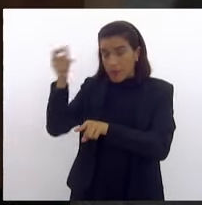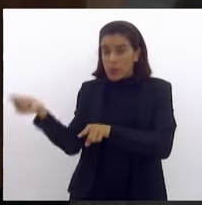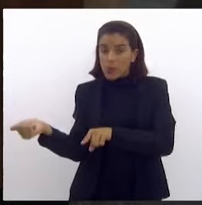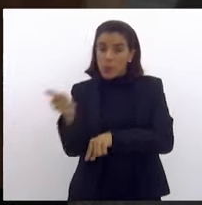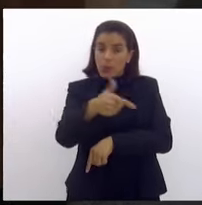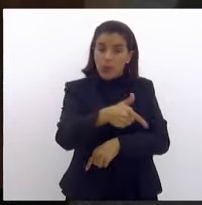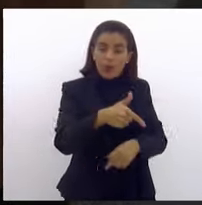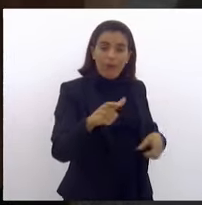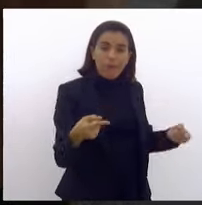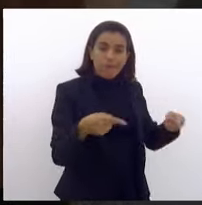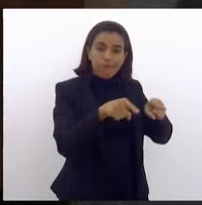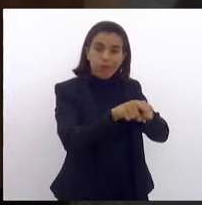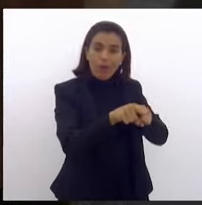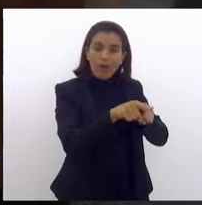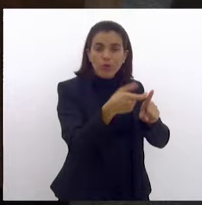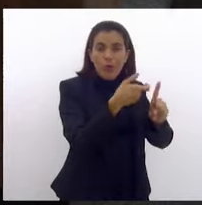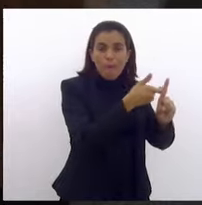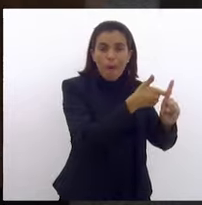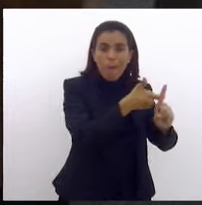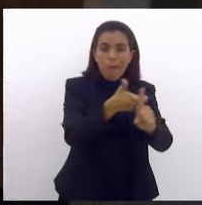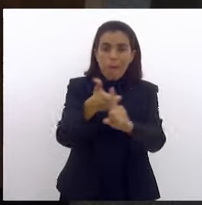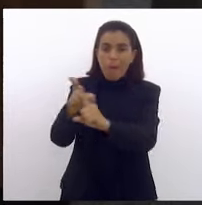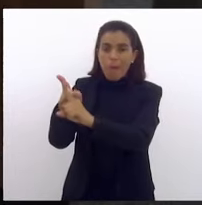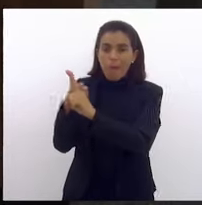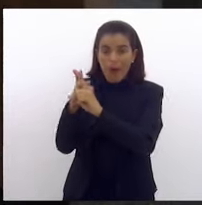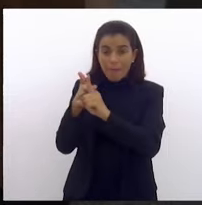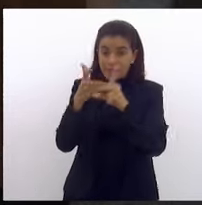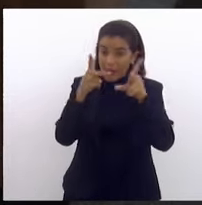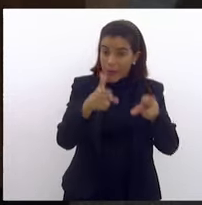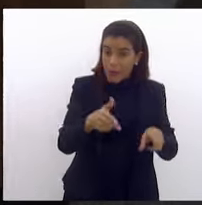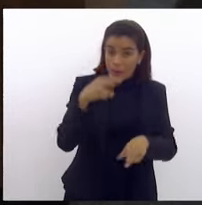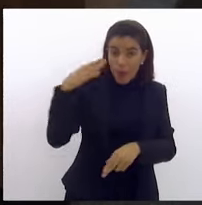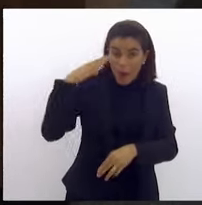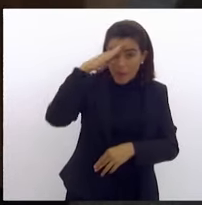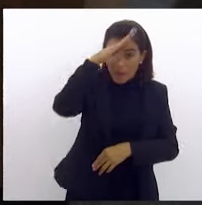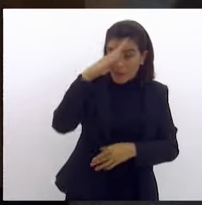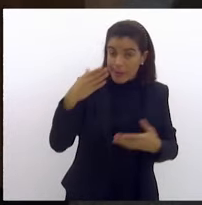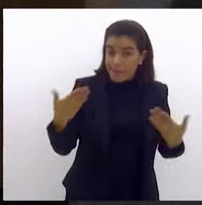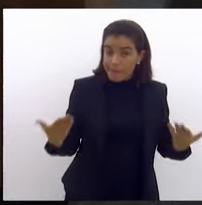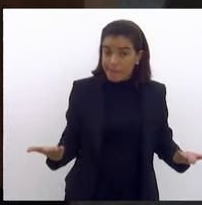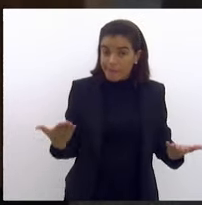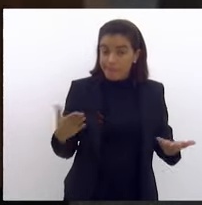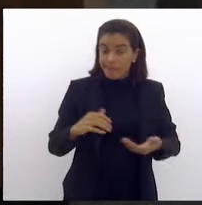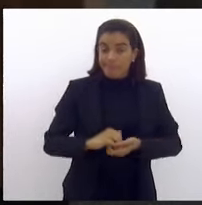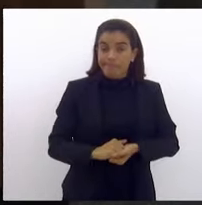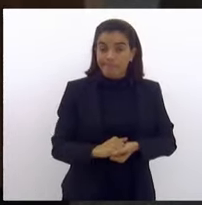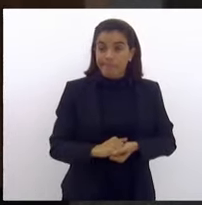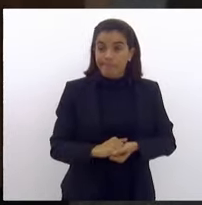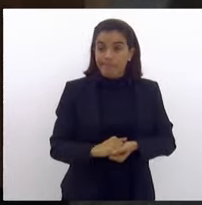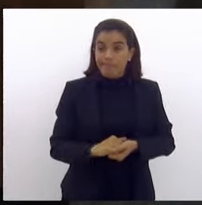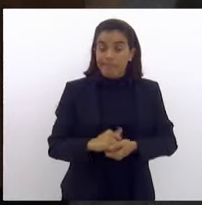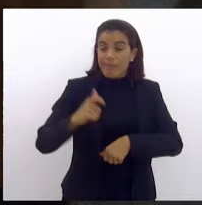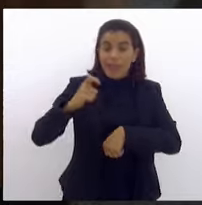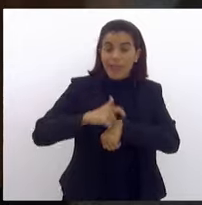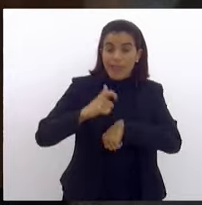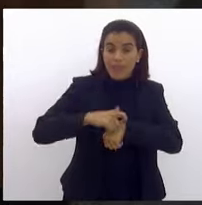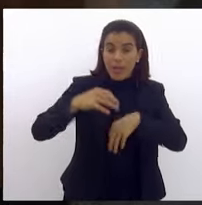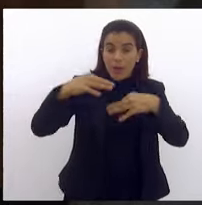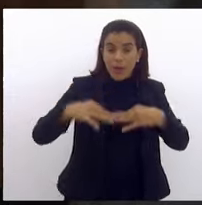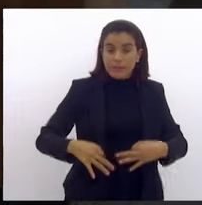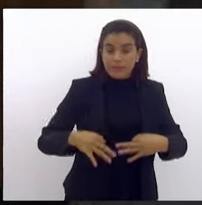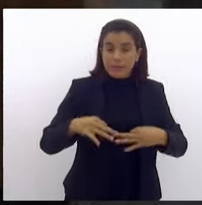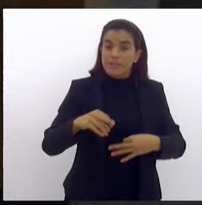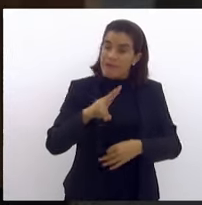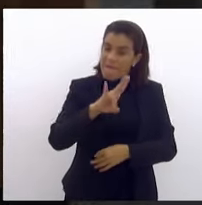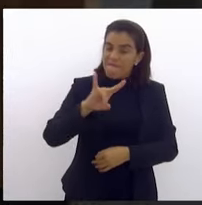ser aliada de um genocida, como foi o presidente Bolsonaro, que, na hora certa,